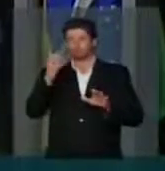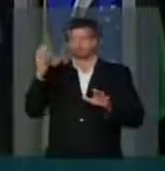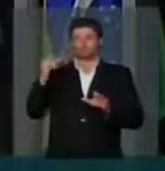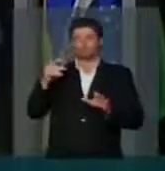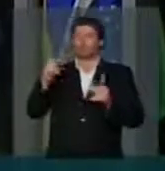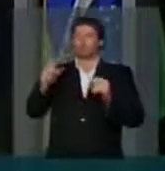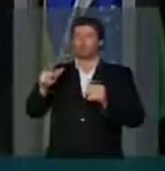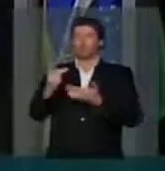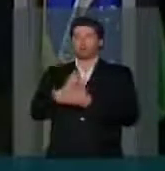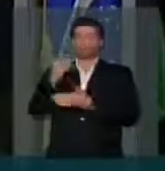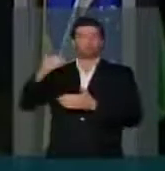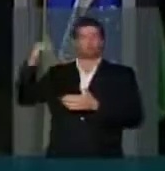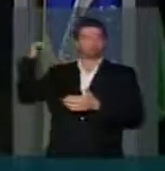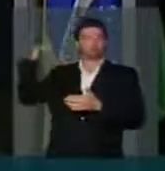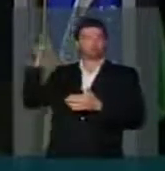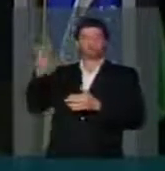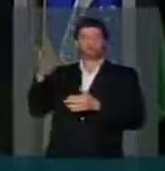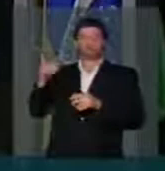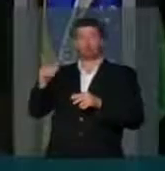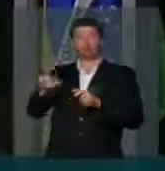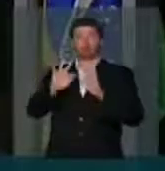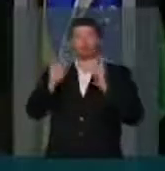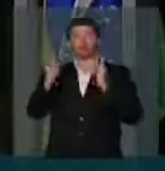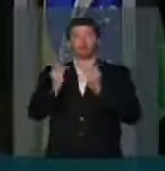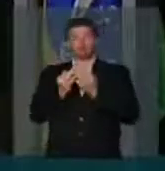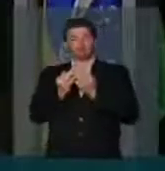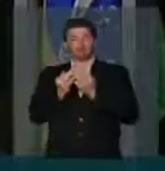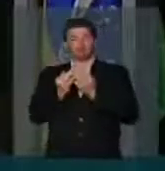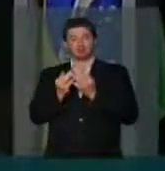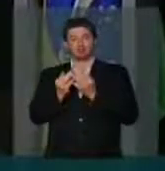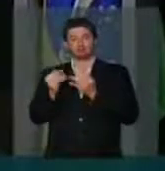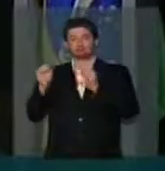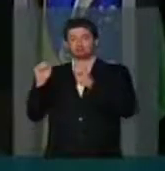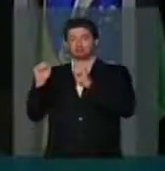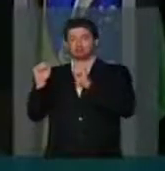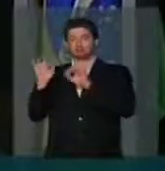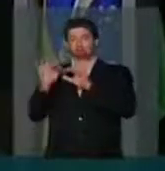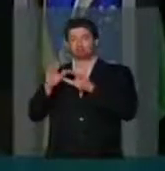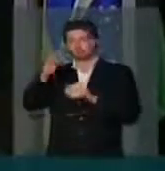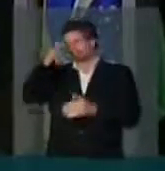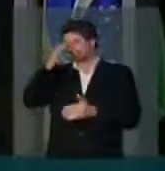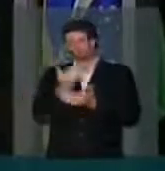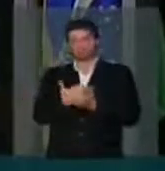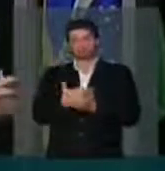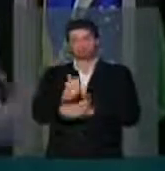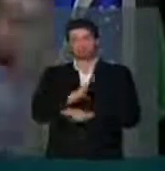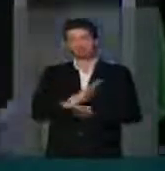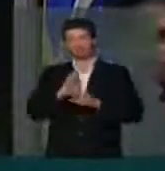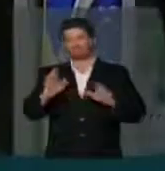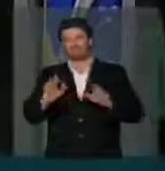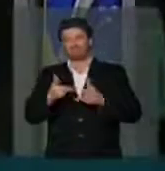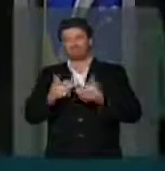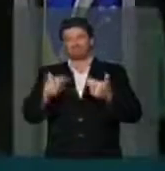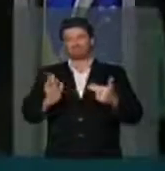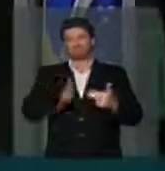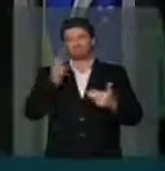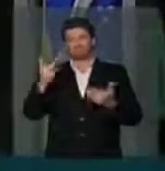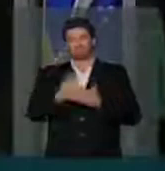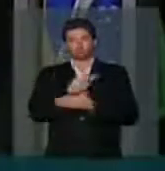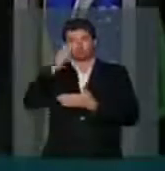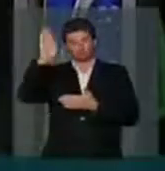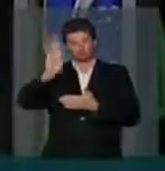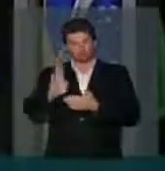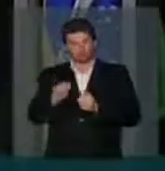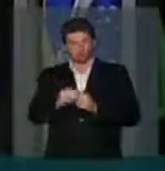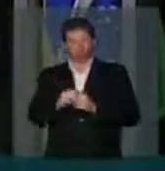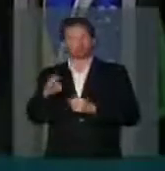já aconteceram, foi um dia da família que está incrédula com os acontecimentos do país, de